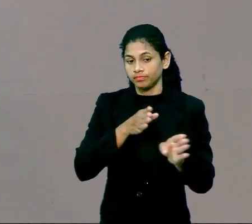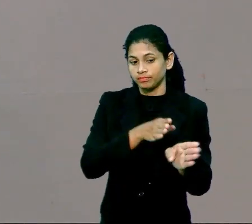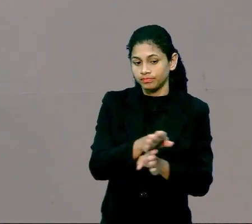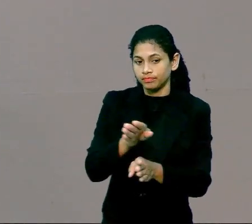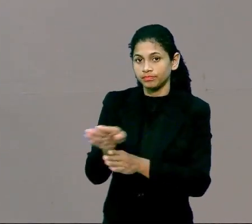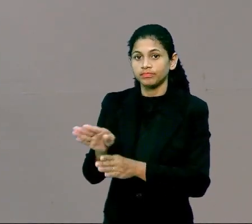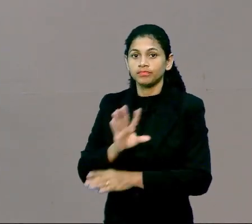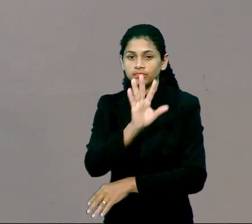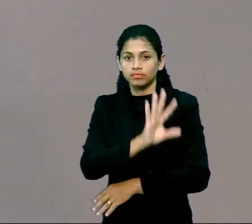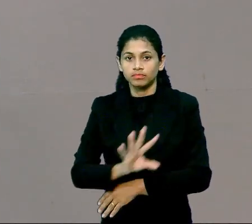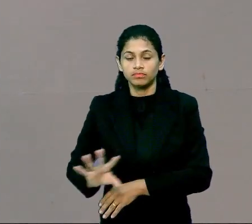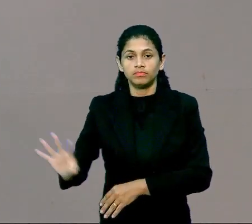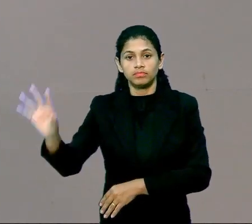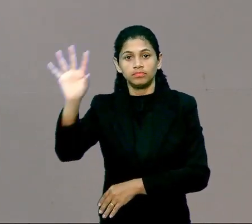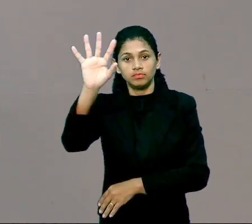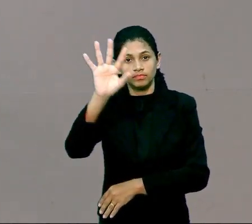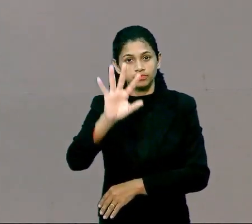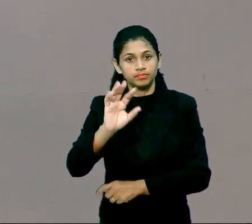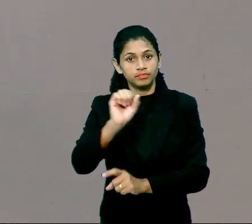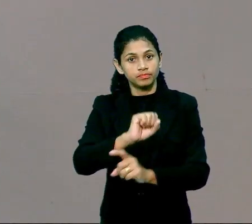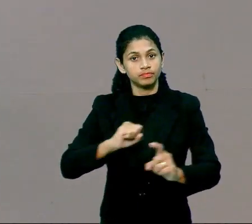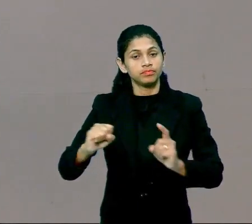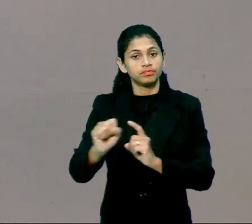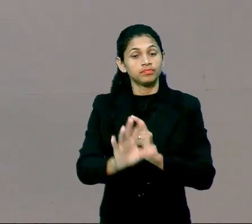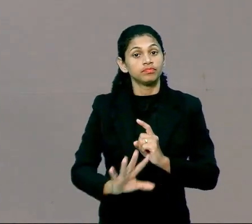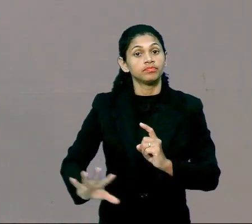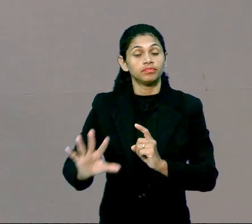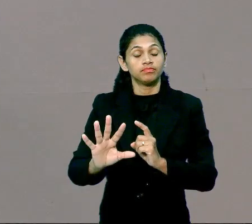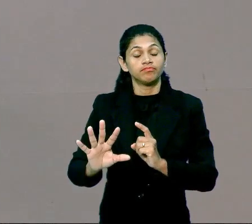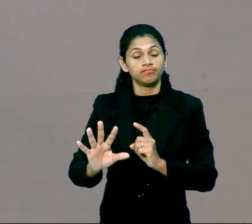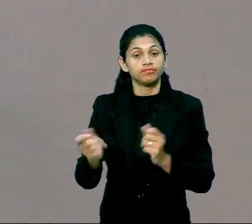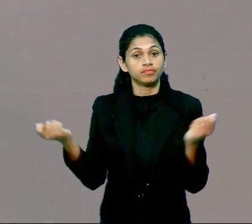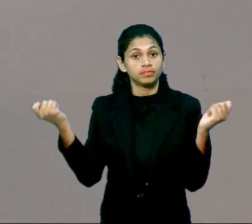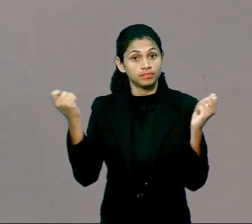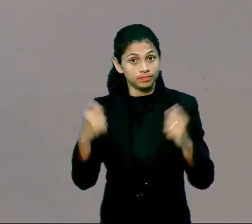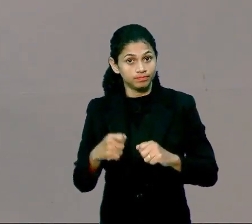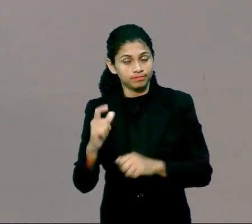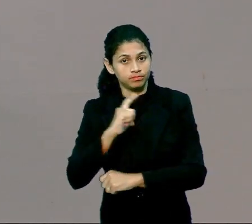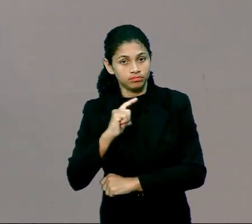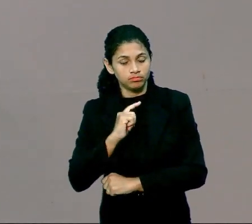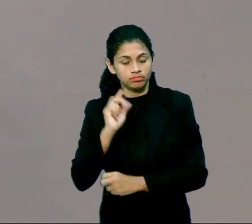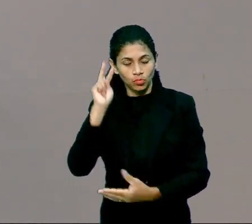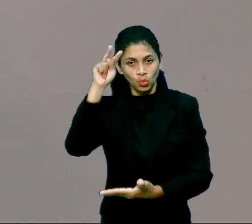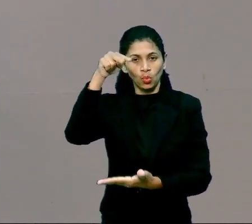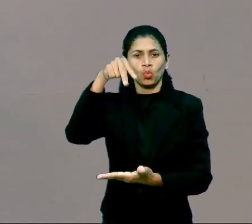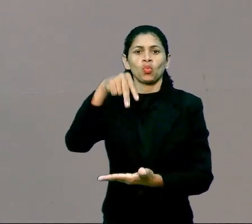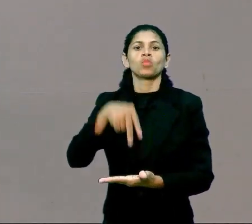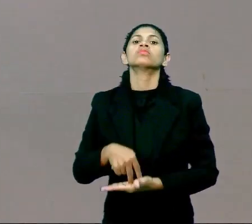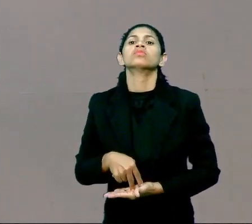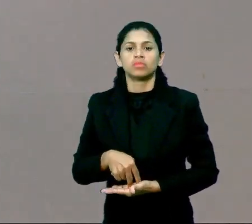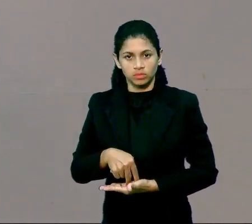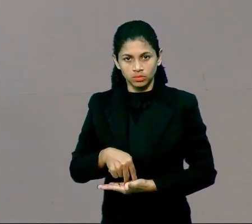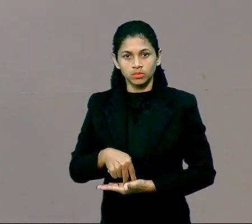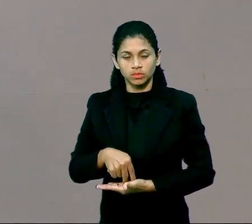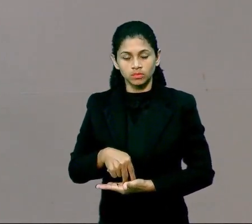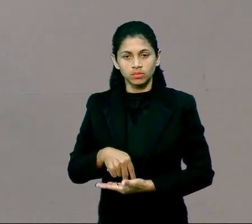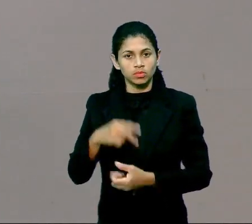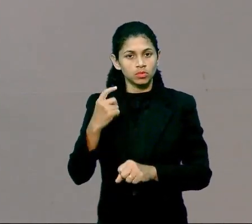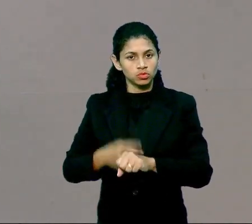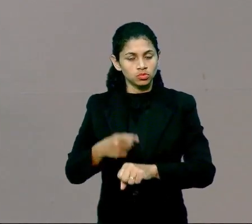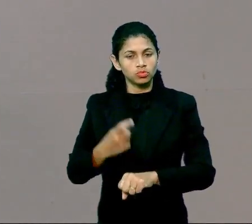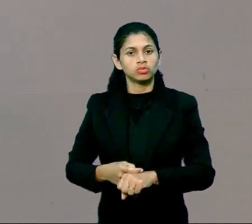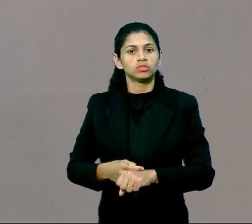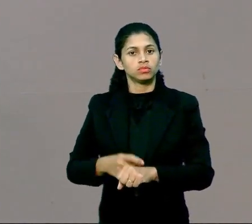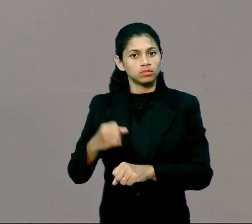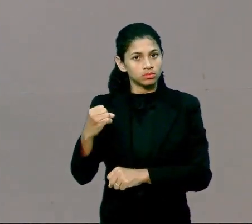esse mapeamento da sociedade, nos permite ter um posicionamento um pouco mais coeso, um pouco mais sólido e que respeita os direitos humanos